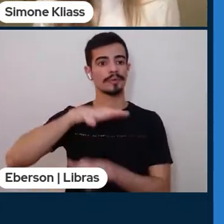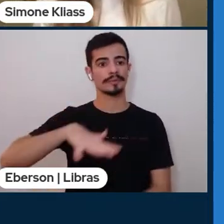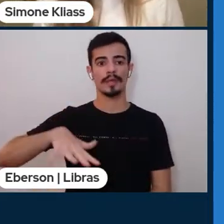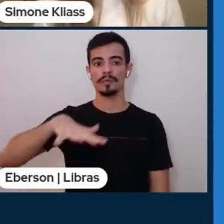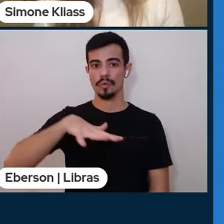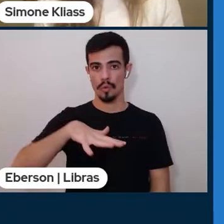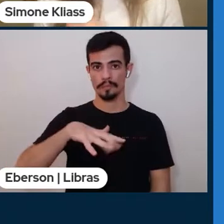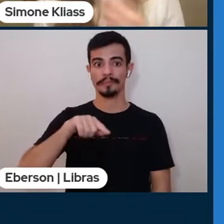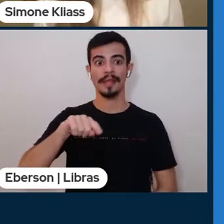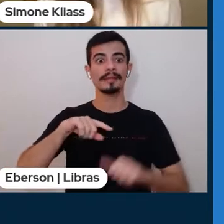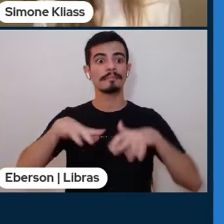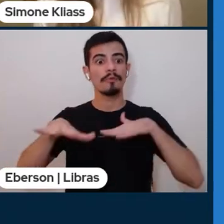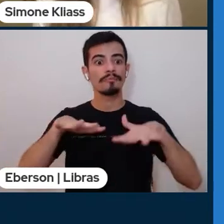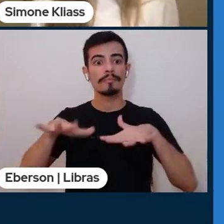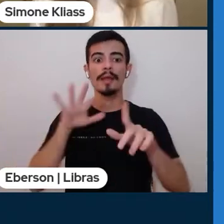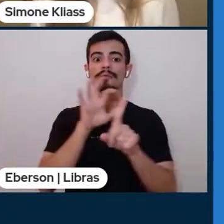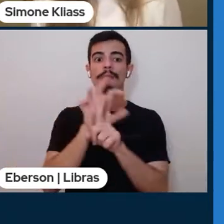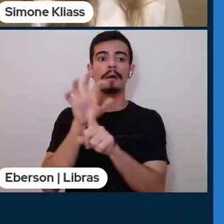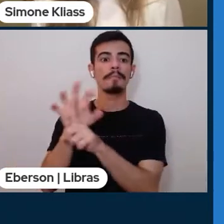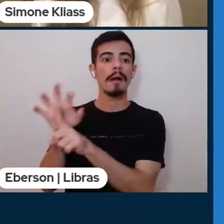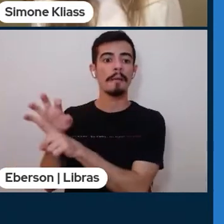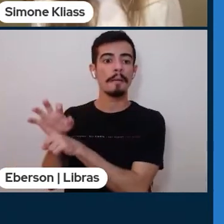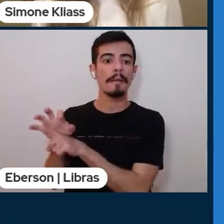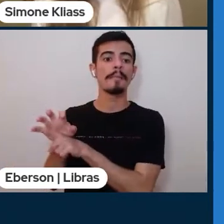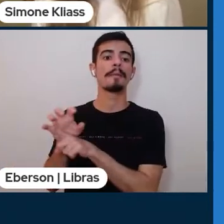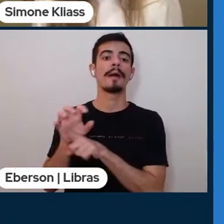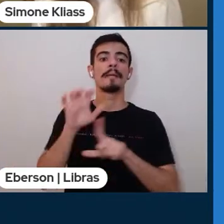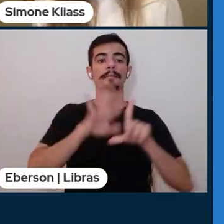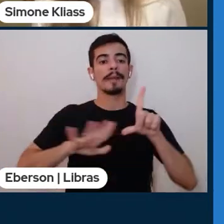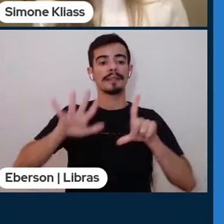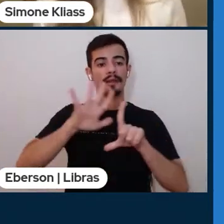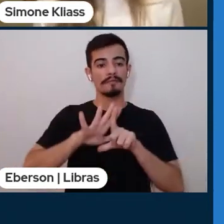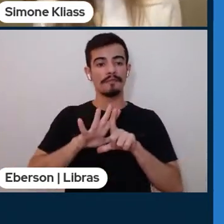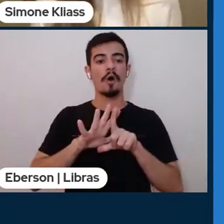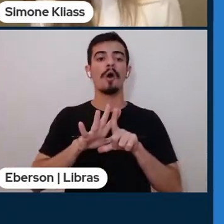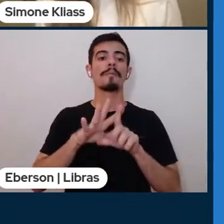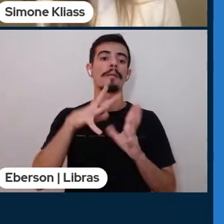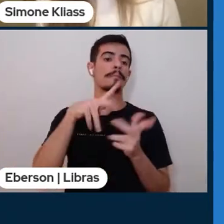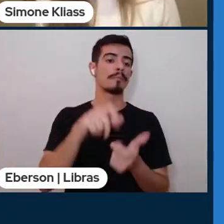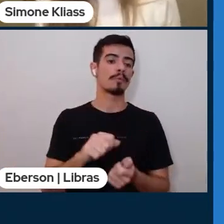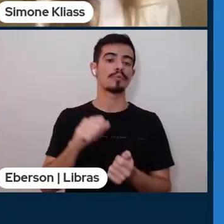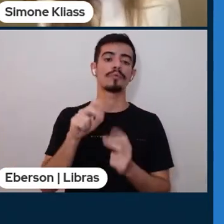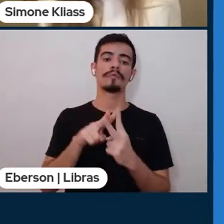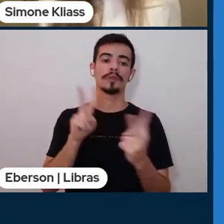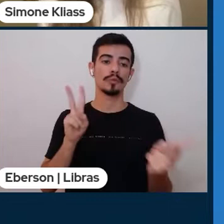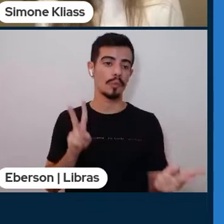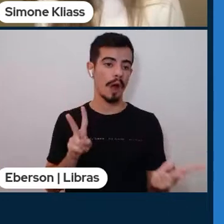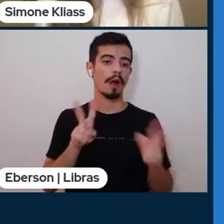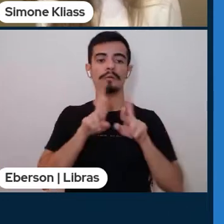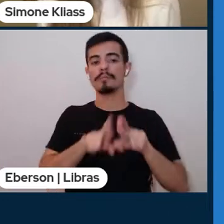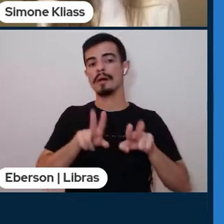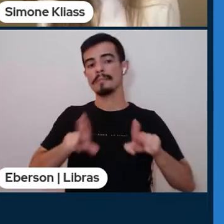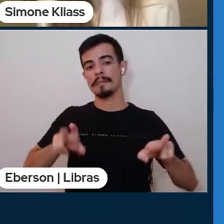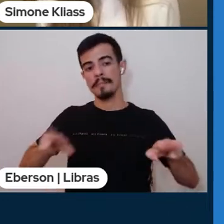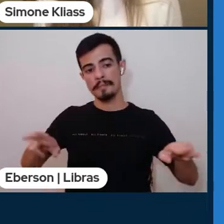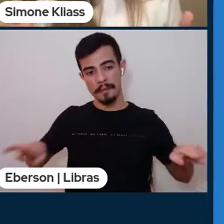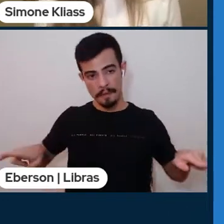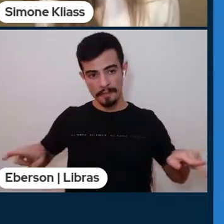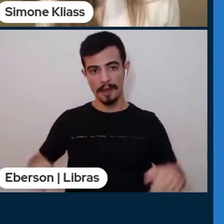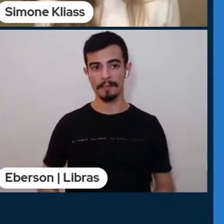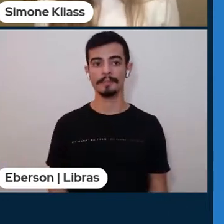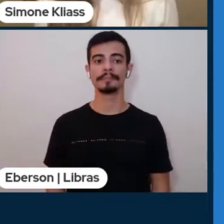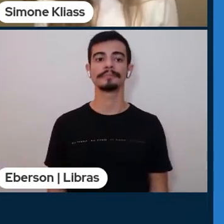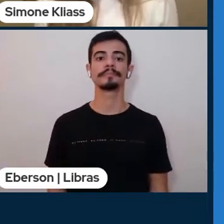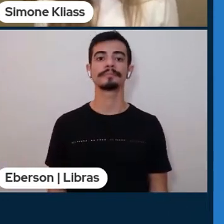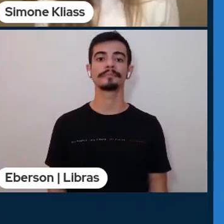movimento pessoal impactou outras plataformas de mundos virtuais existentes quando vir Bela Roblox Minecraft sandbox